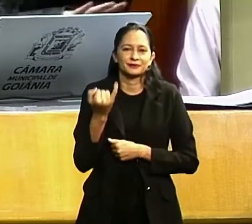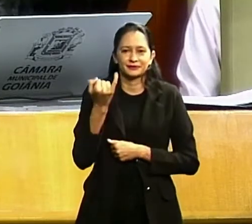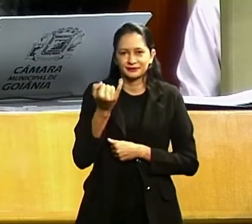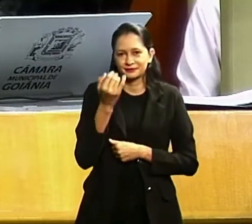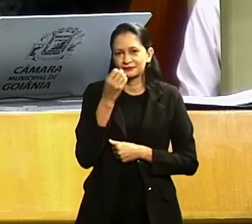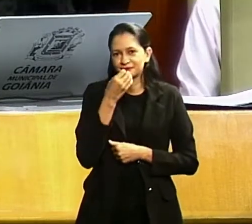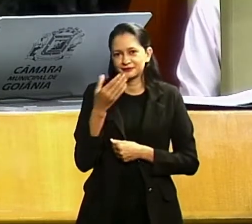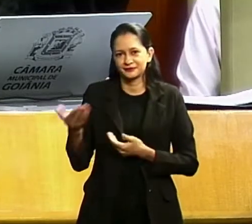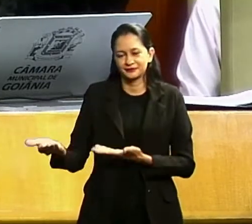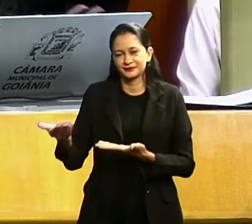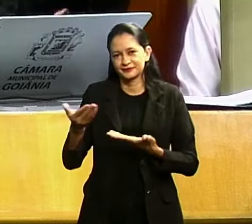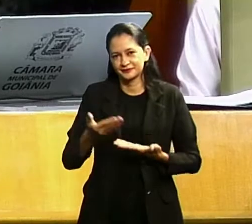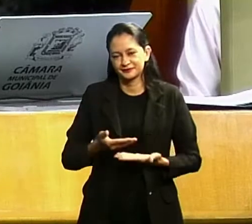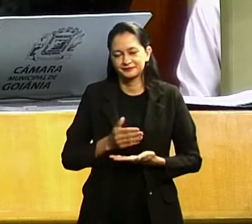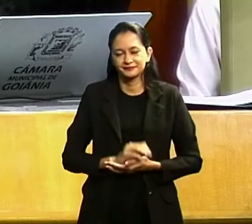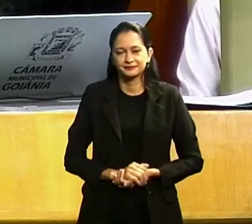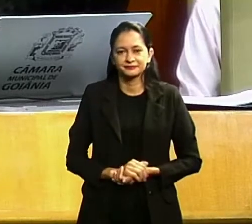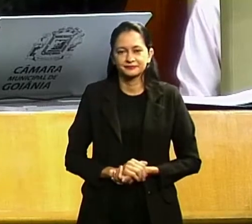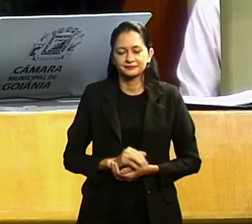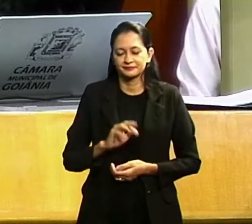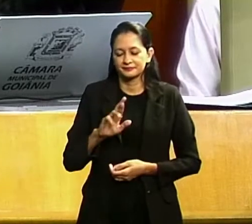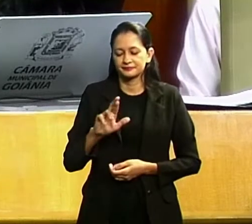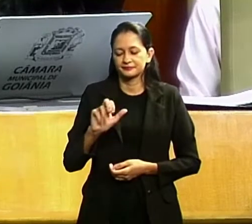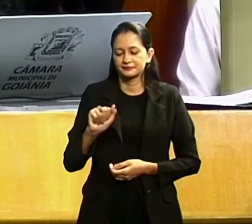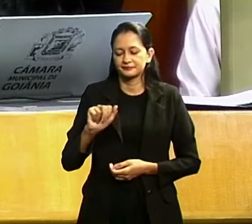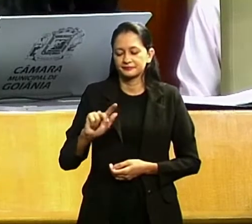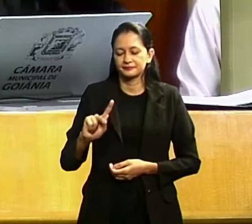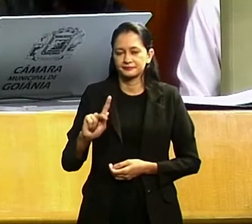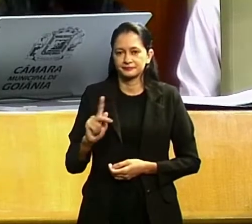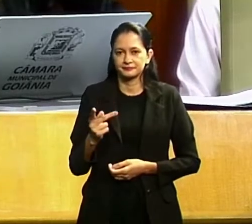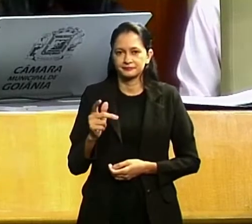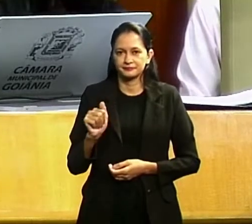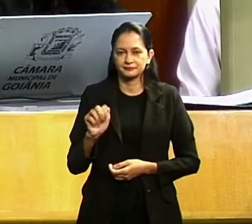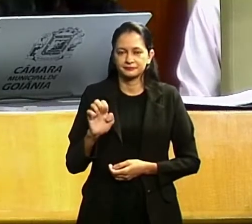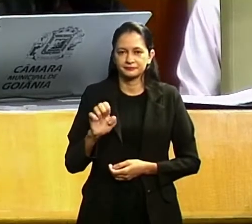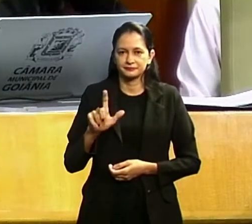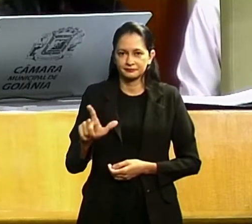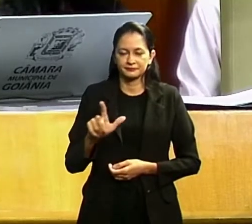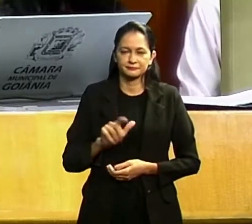bem-vinda. Vereador Rafael da Saúde, pela ordem.